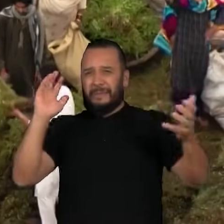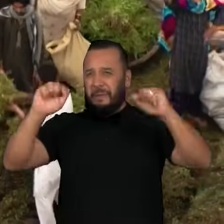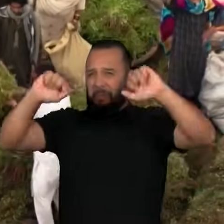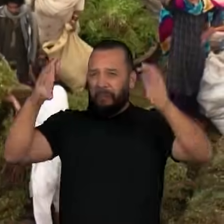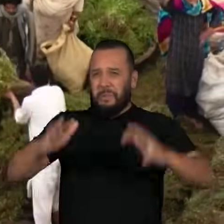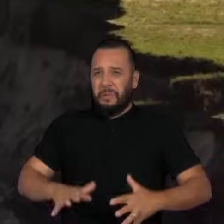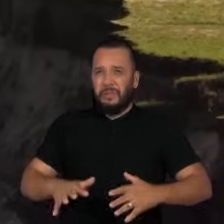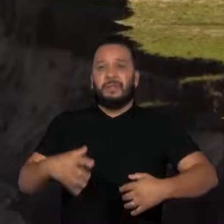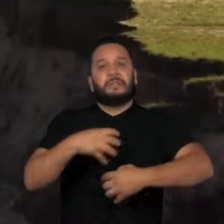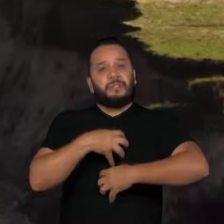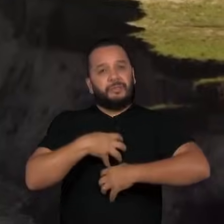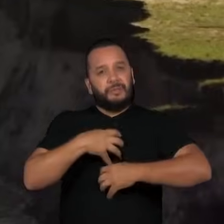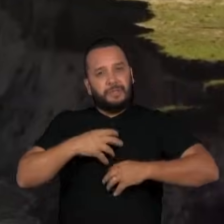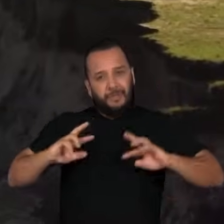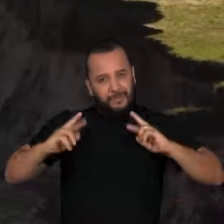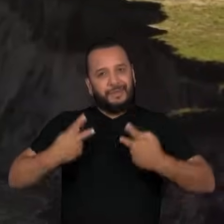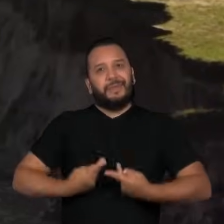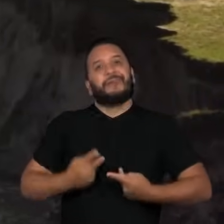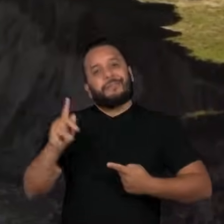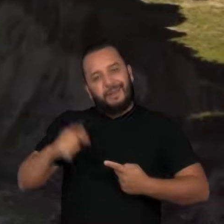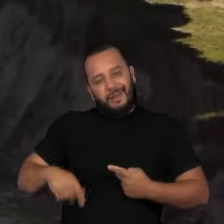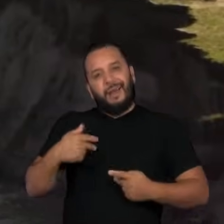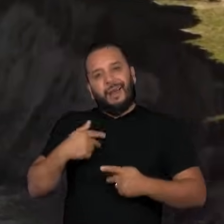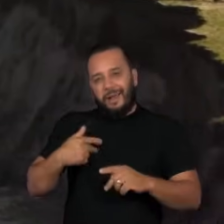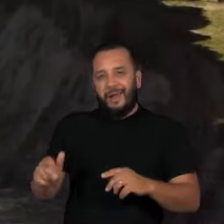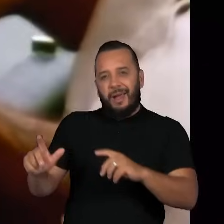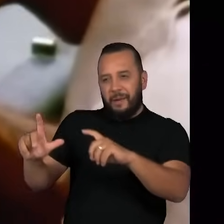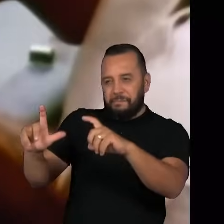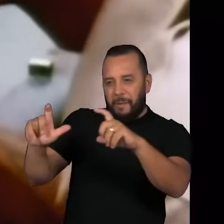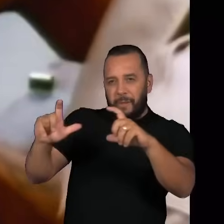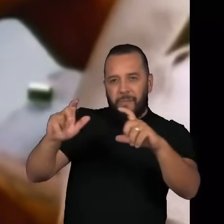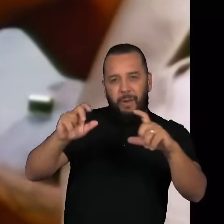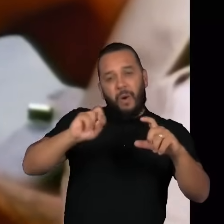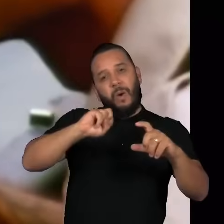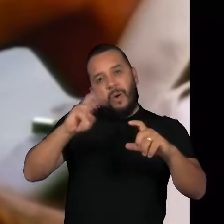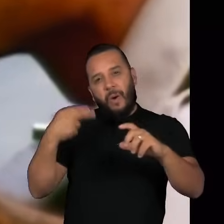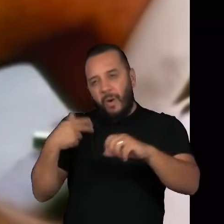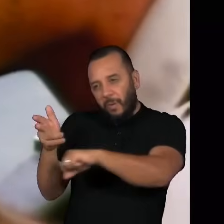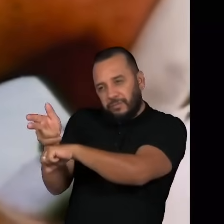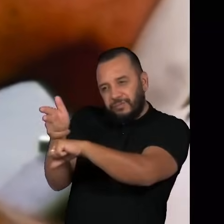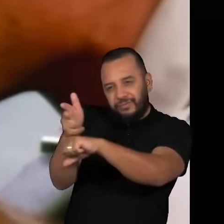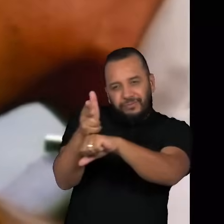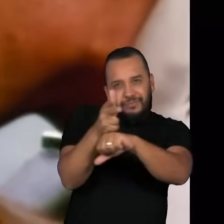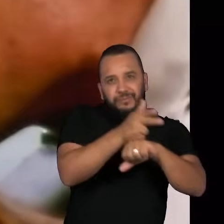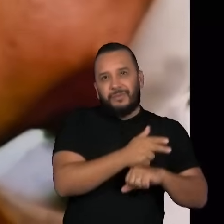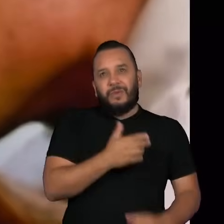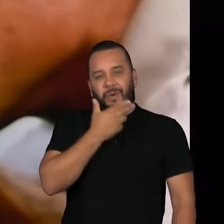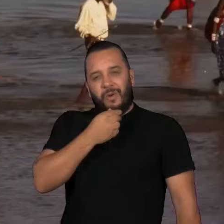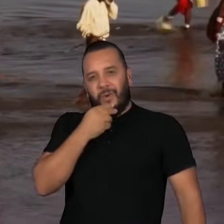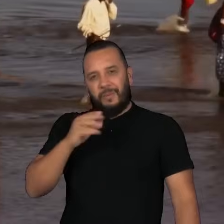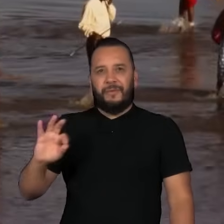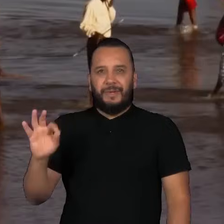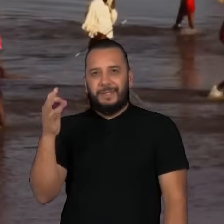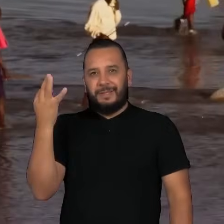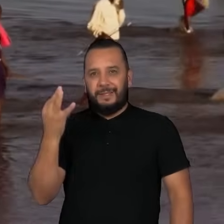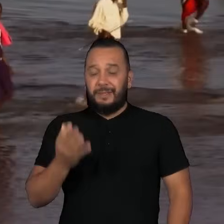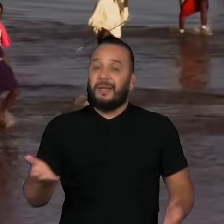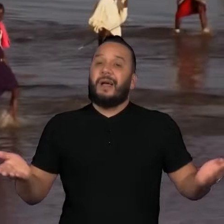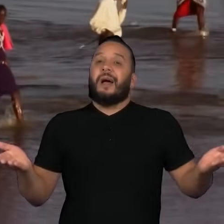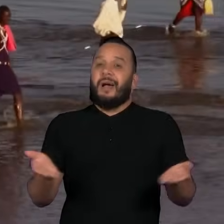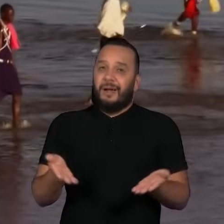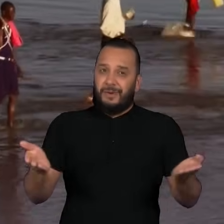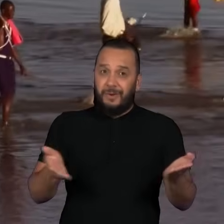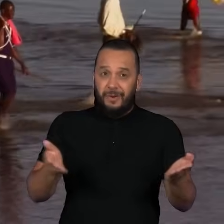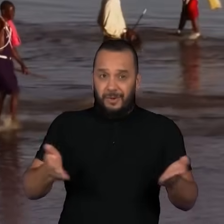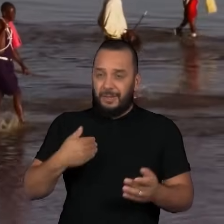da humanidade são a matéria-prima de cada momento capturado pelas lentes do francês. Agora, no